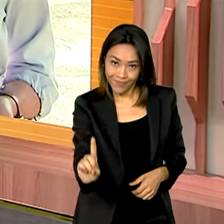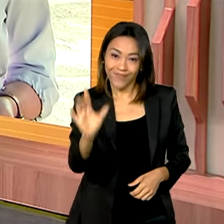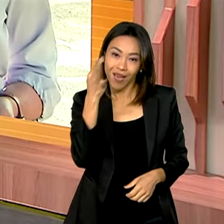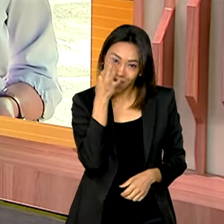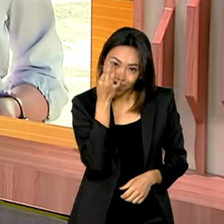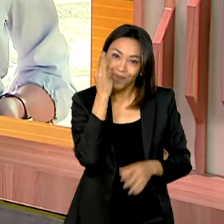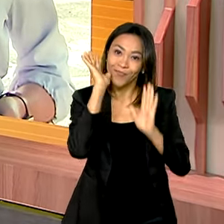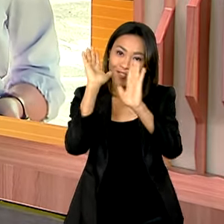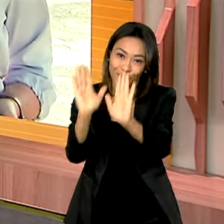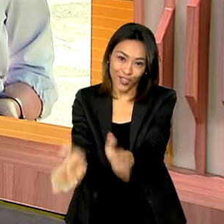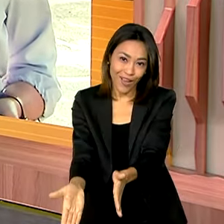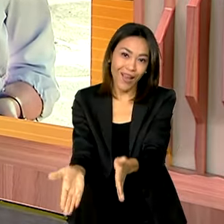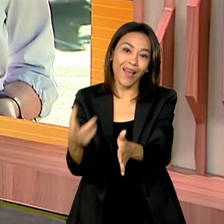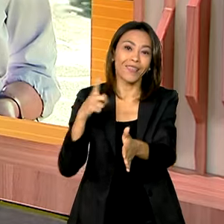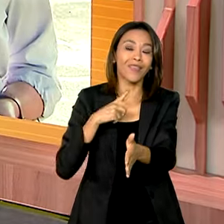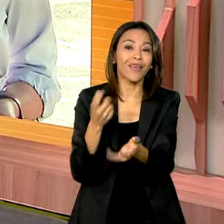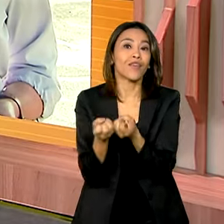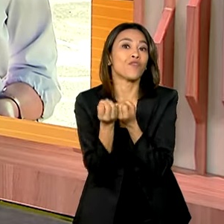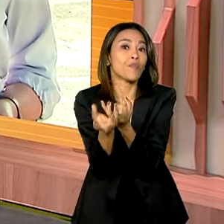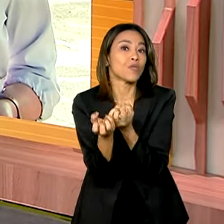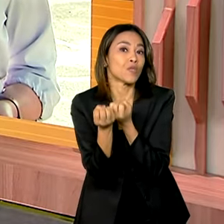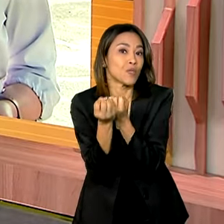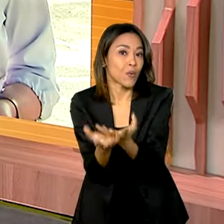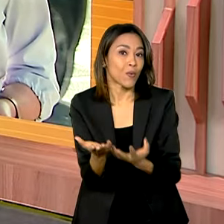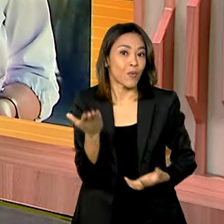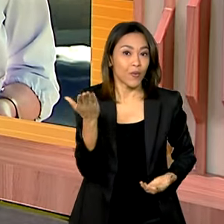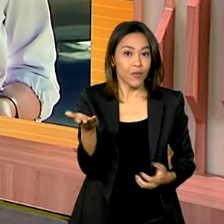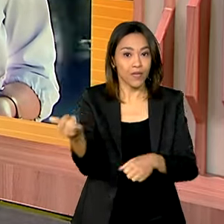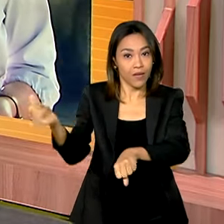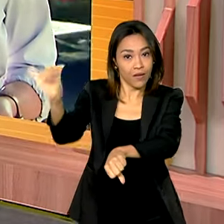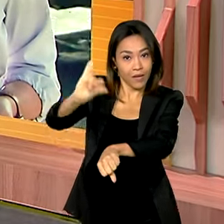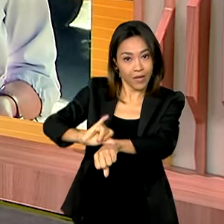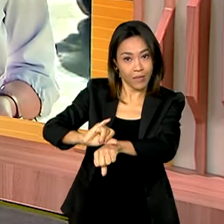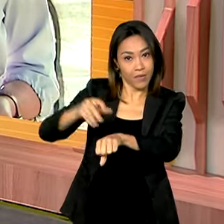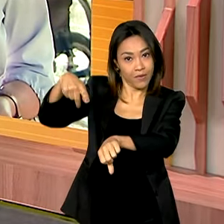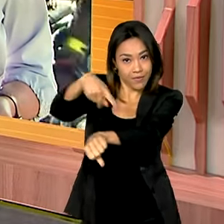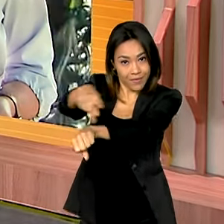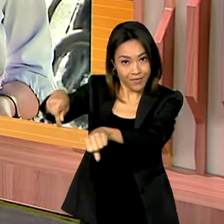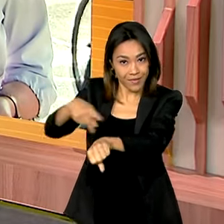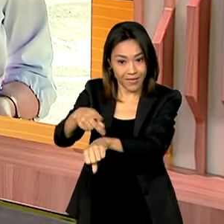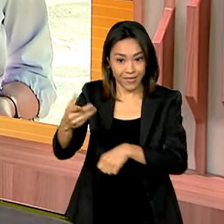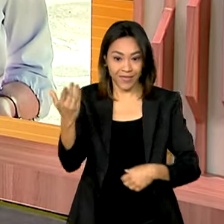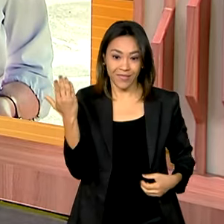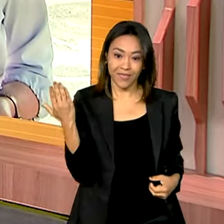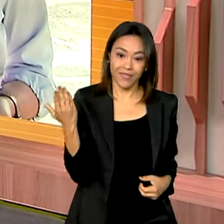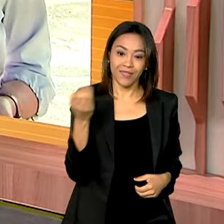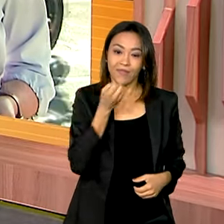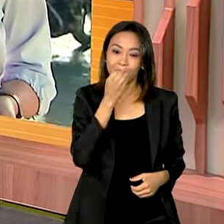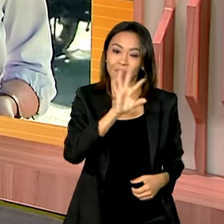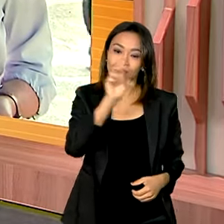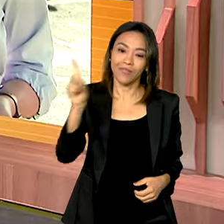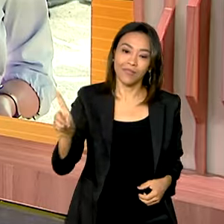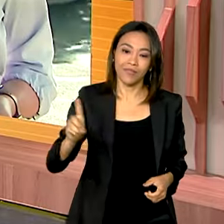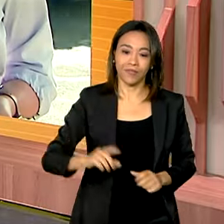está lá também, traz ao vivo as informações direto de Bogotá. Bom dia pra você, Jéssica.